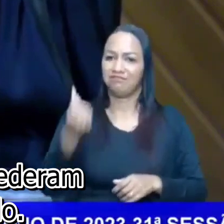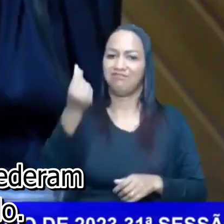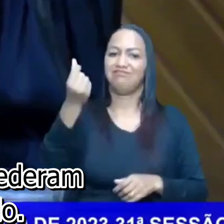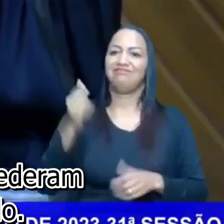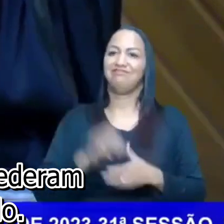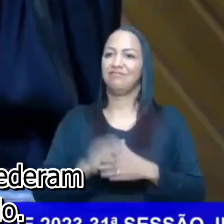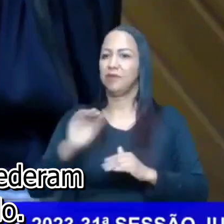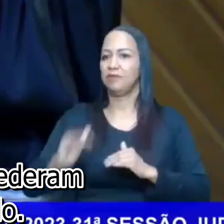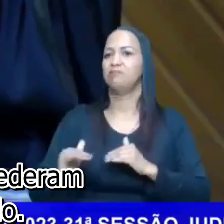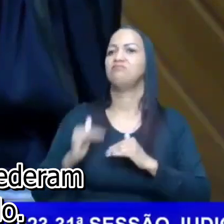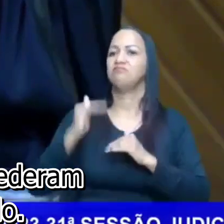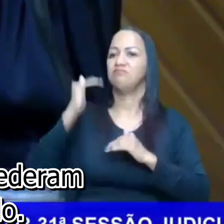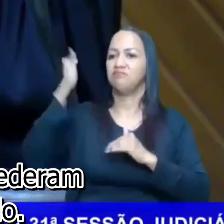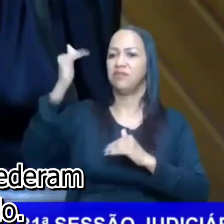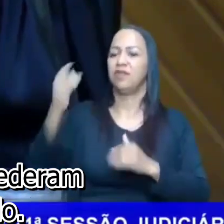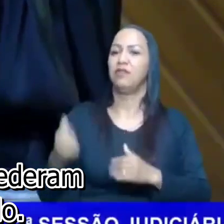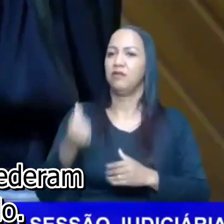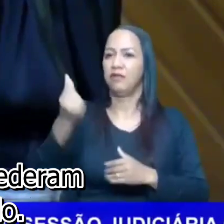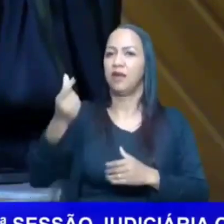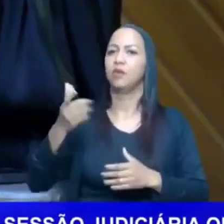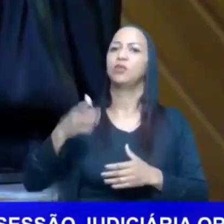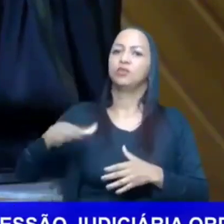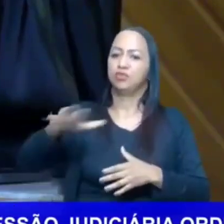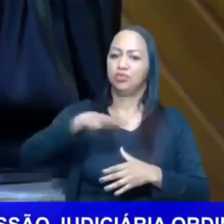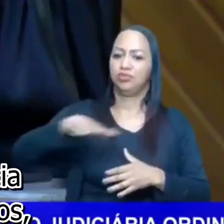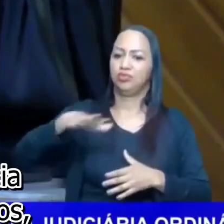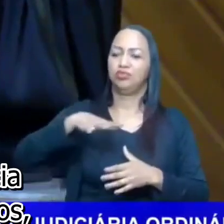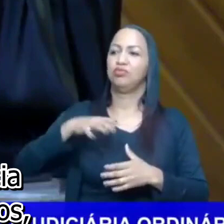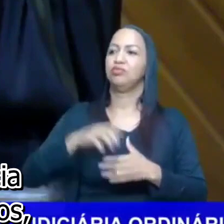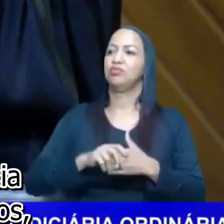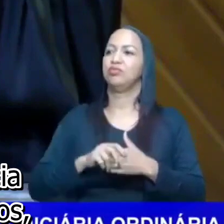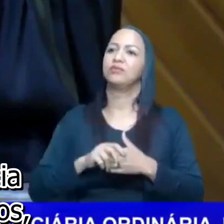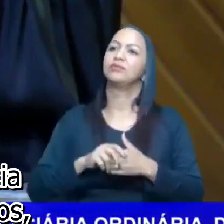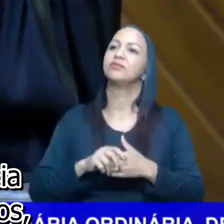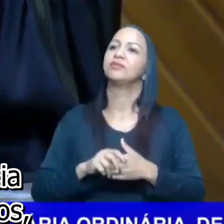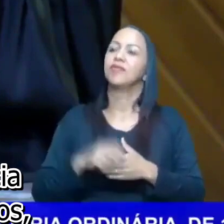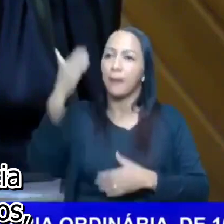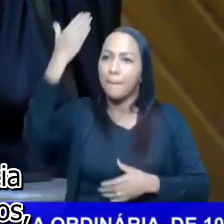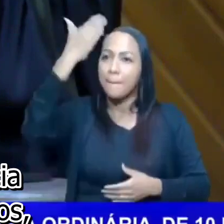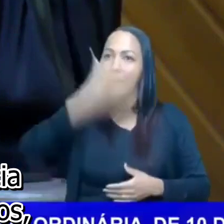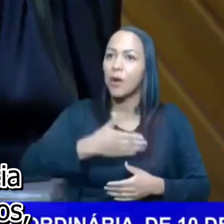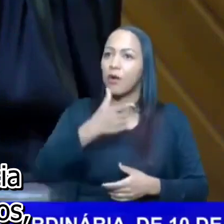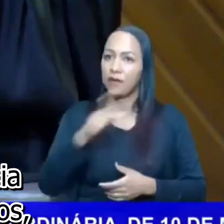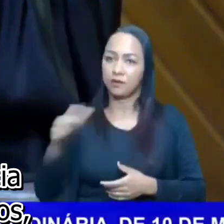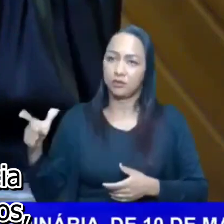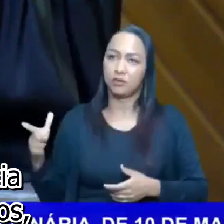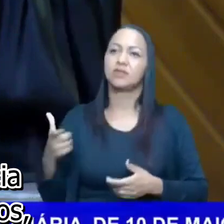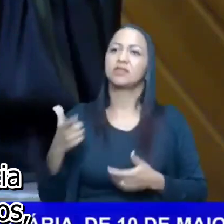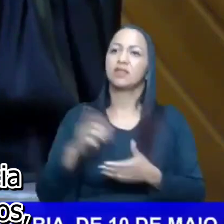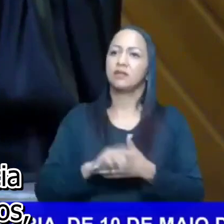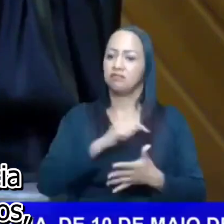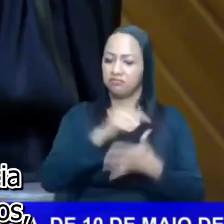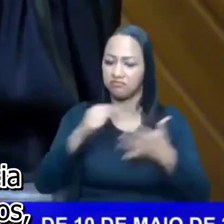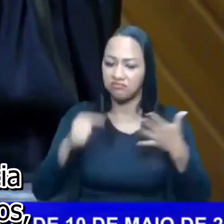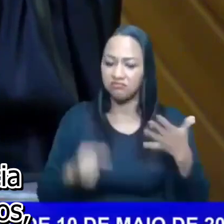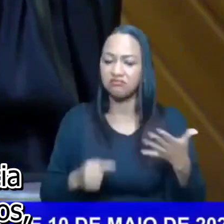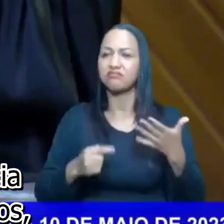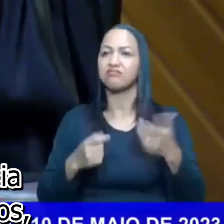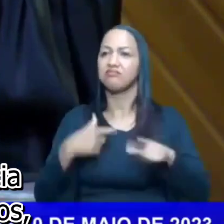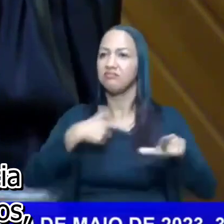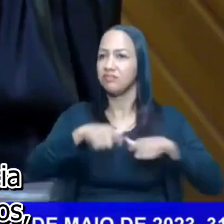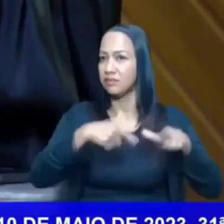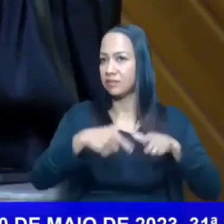excederam substancialmente os valores de mercado. No que se refere à alegação de ausência da prova da efetiva prestação de